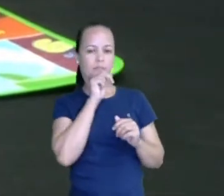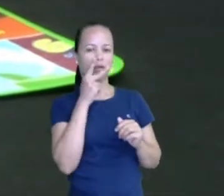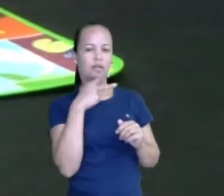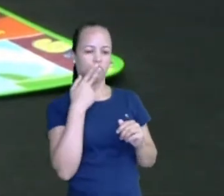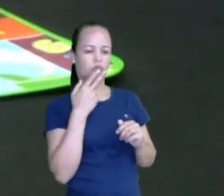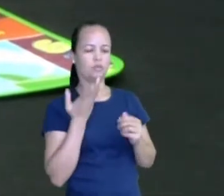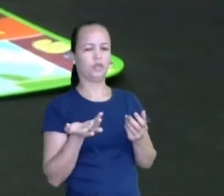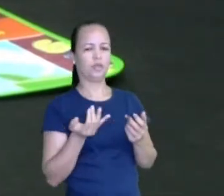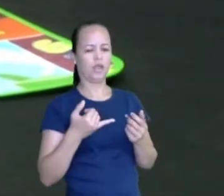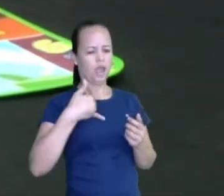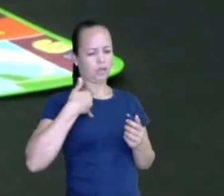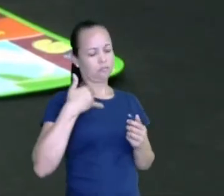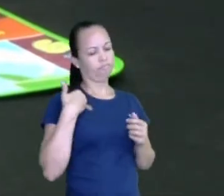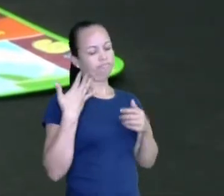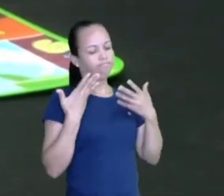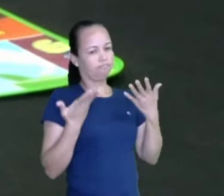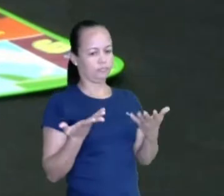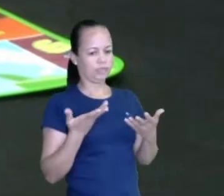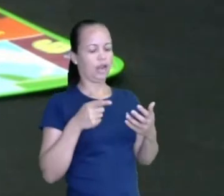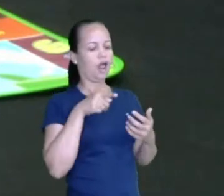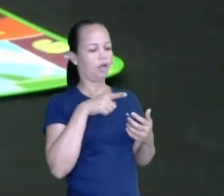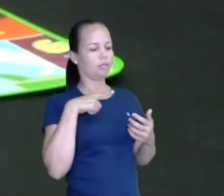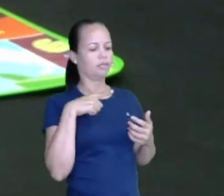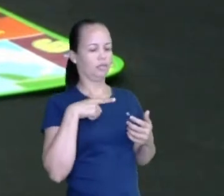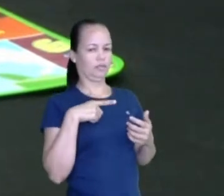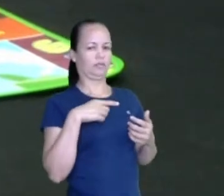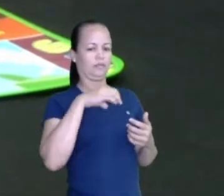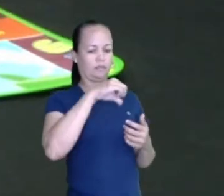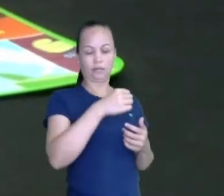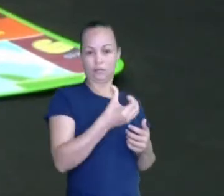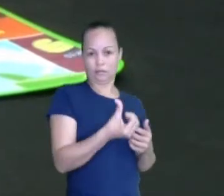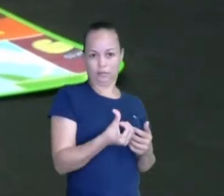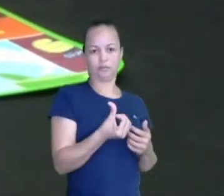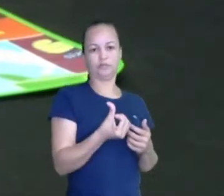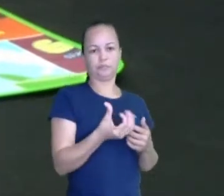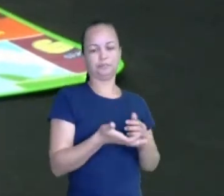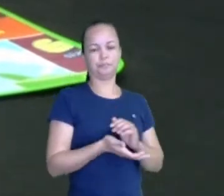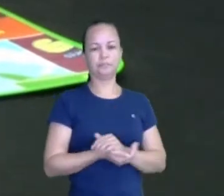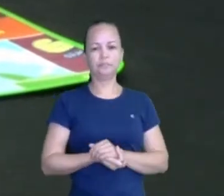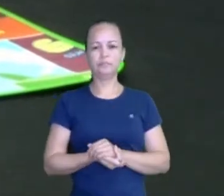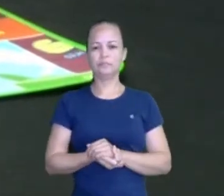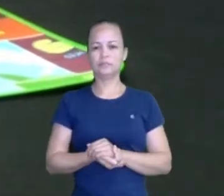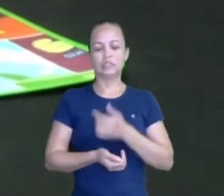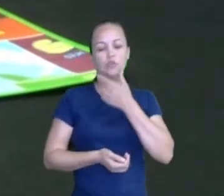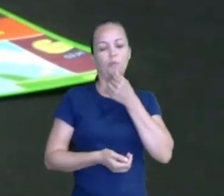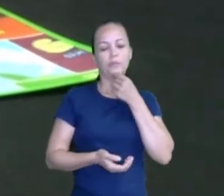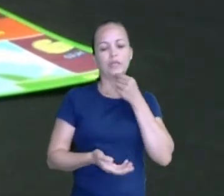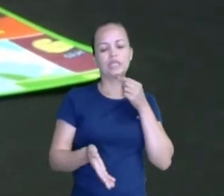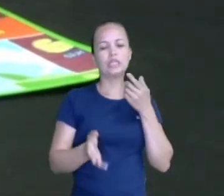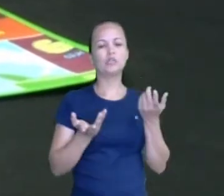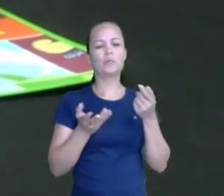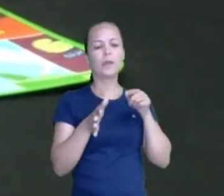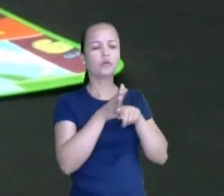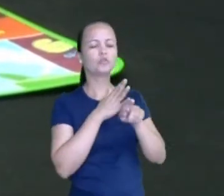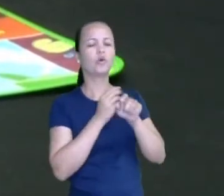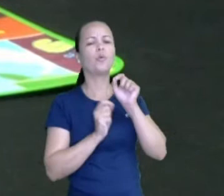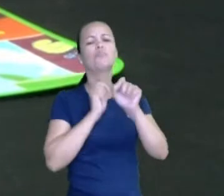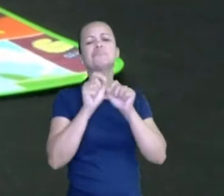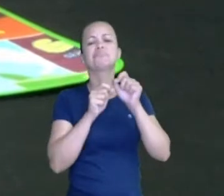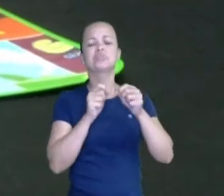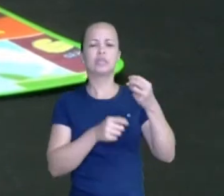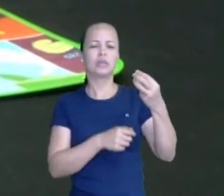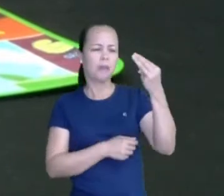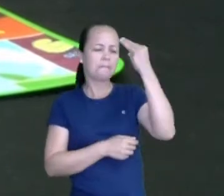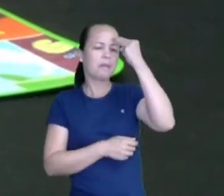que é uma memória? Perguntou Guilherme Augusto. Ele vivia fazendo perguntas. É algo que